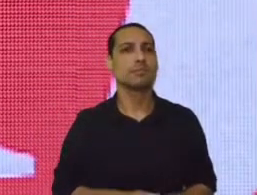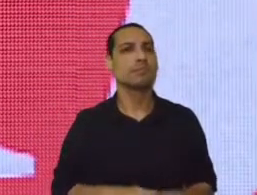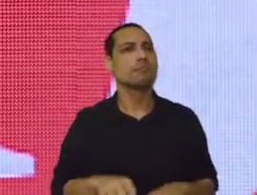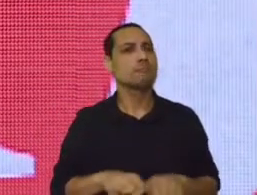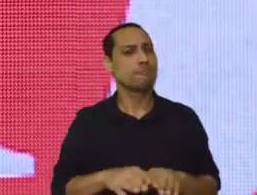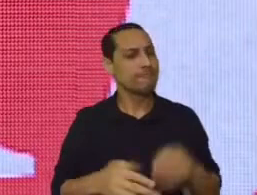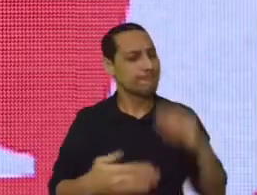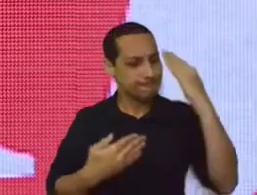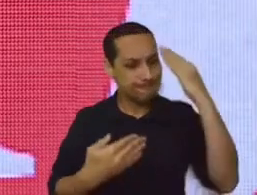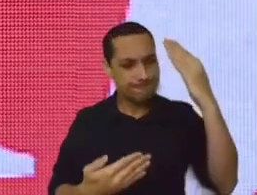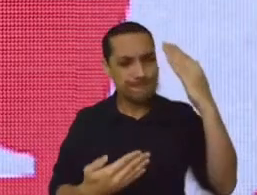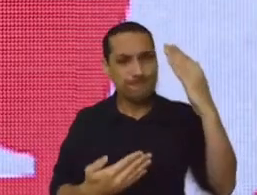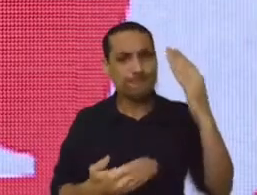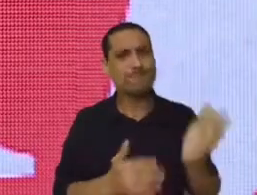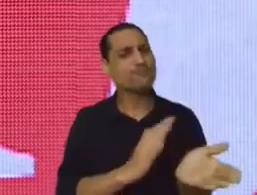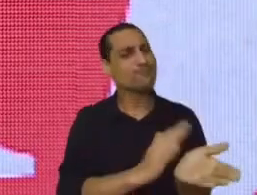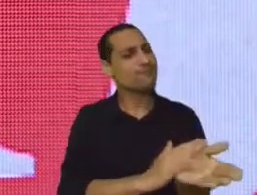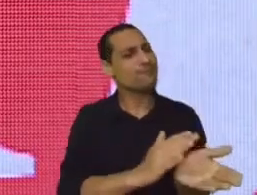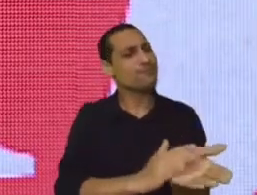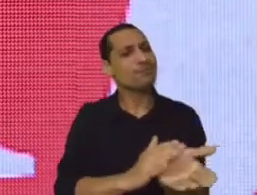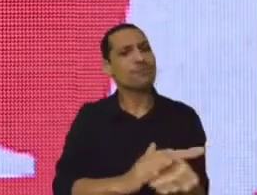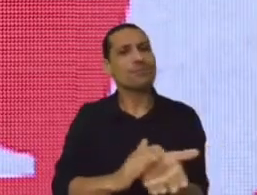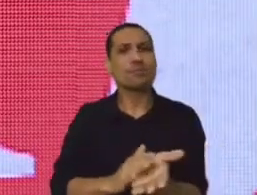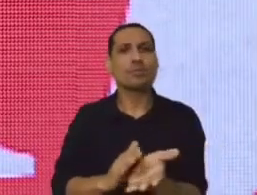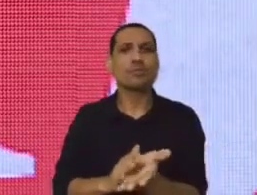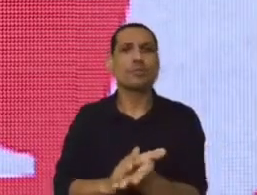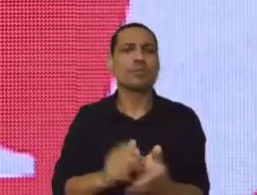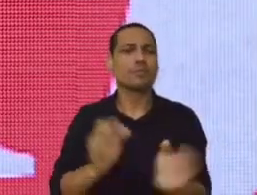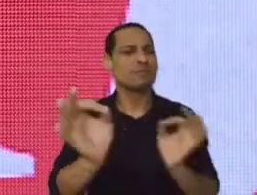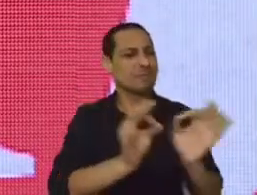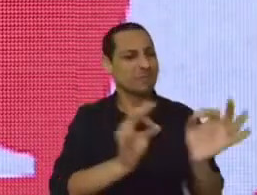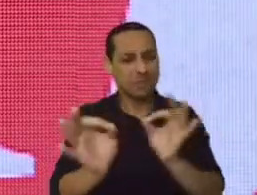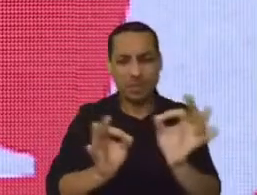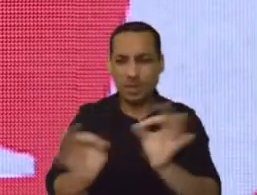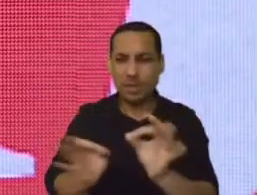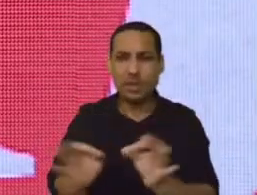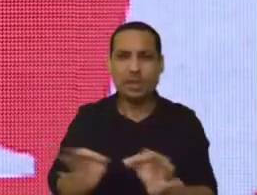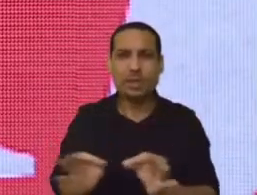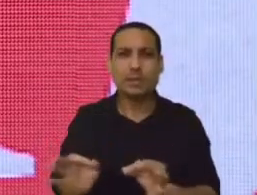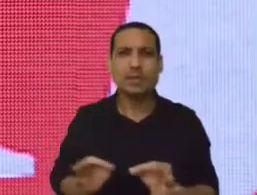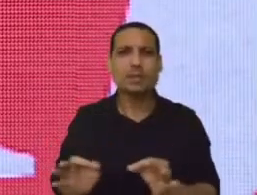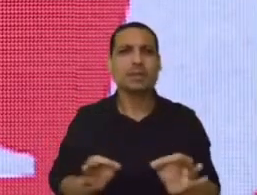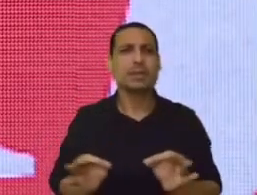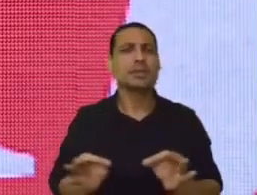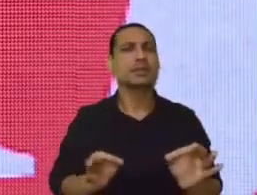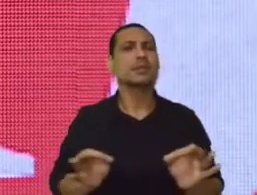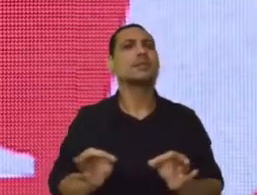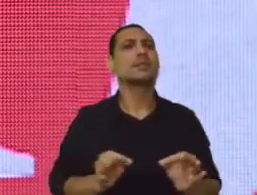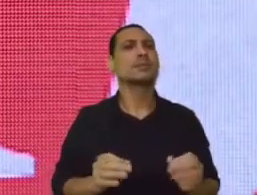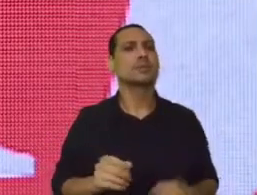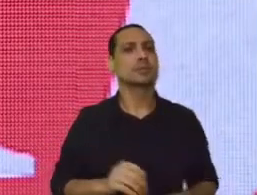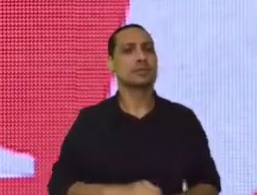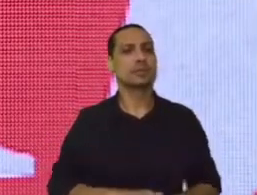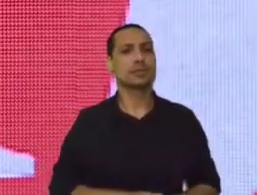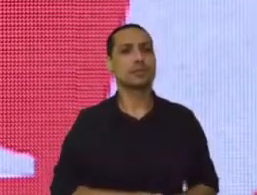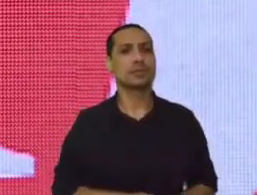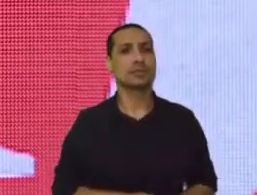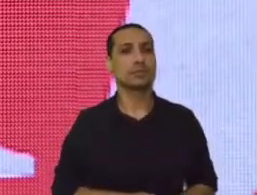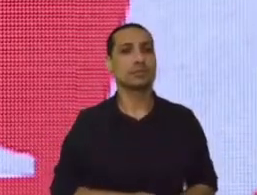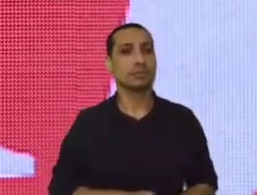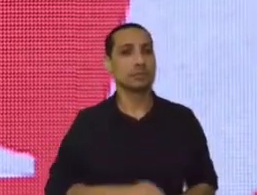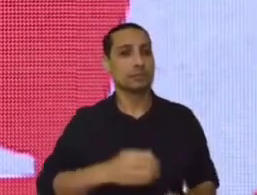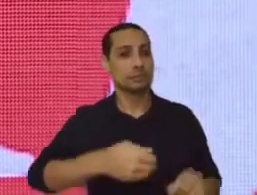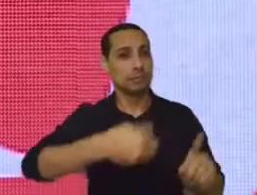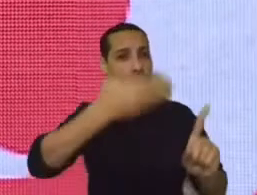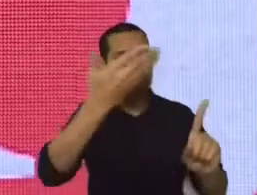parabenizar a organização do nosso Congresso pela iniciativa muito justa de homenagear o companheiro